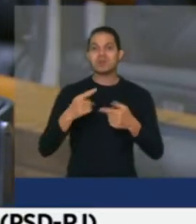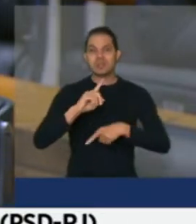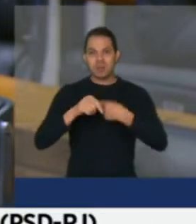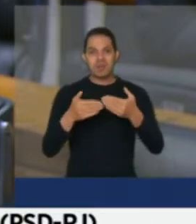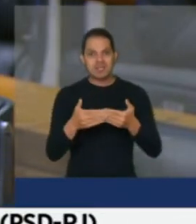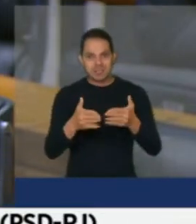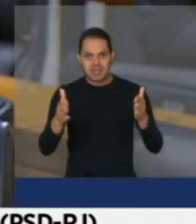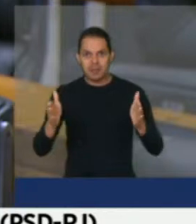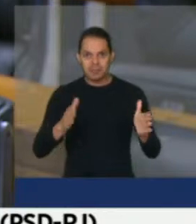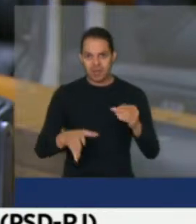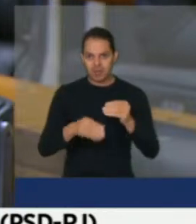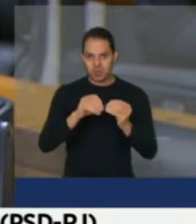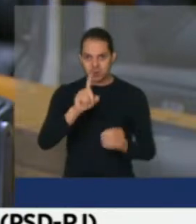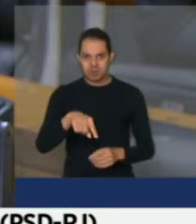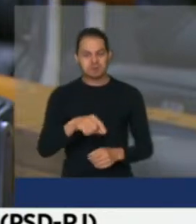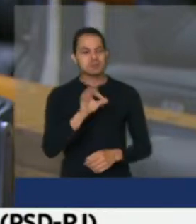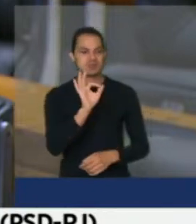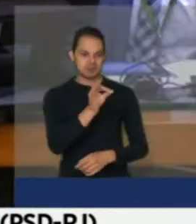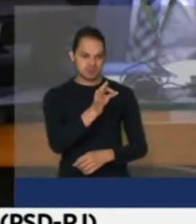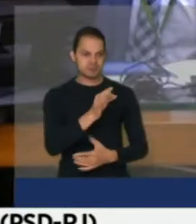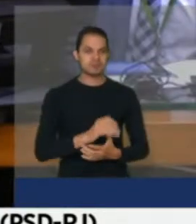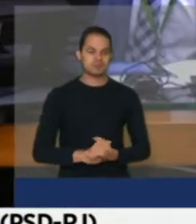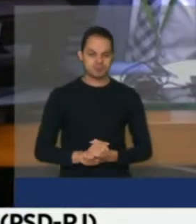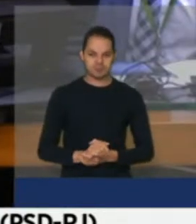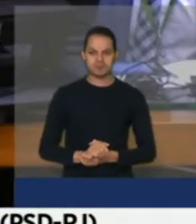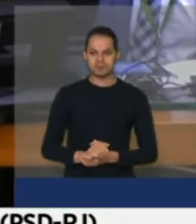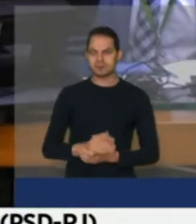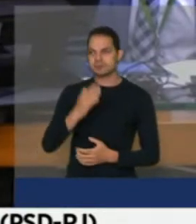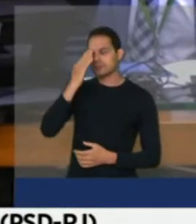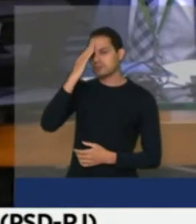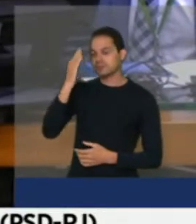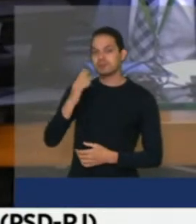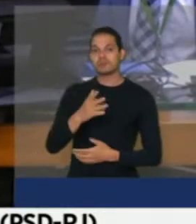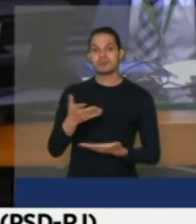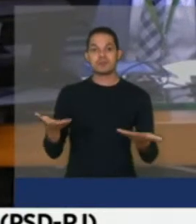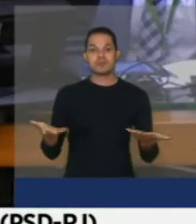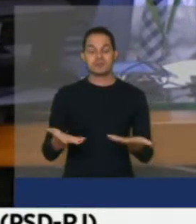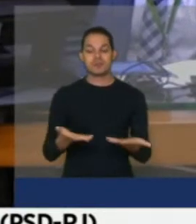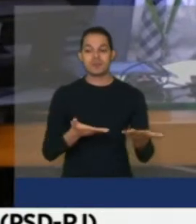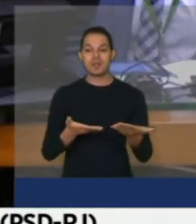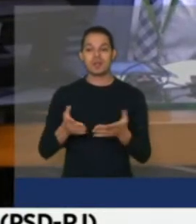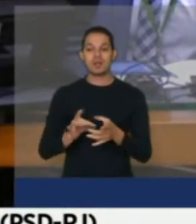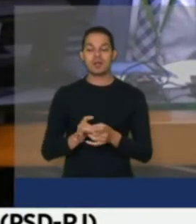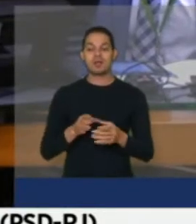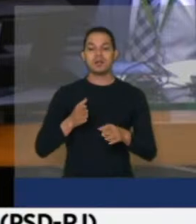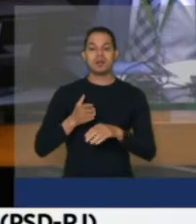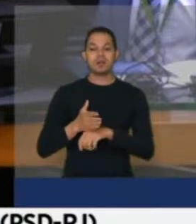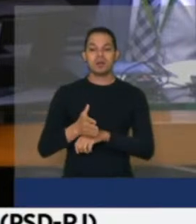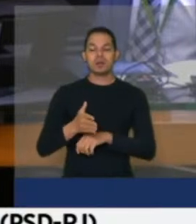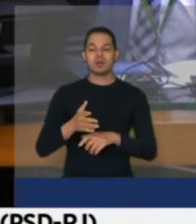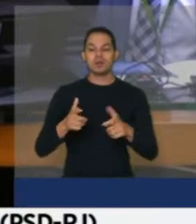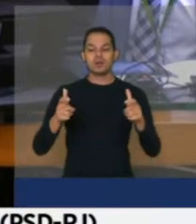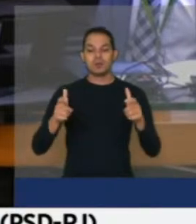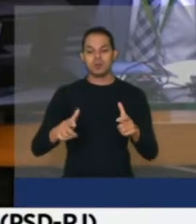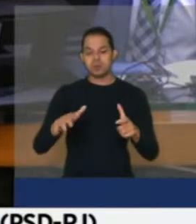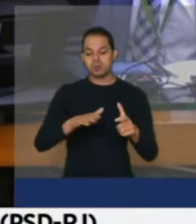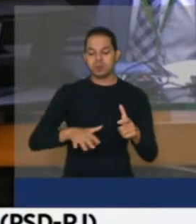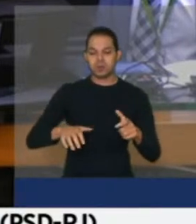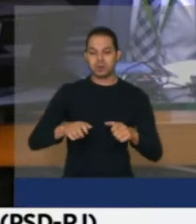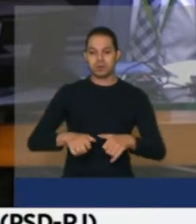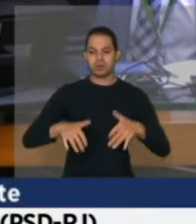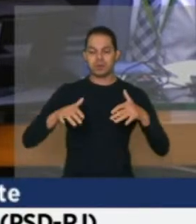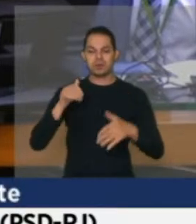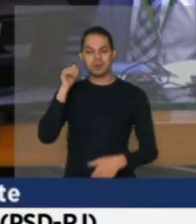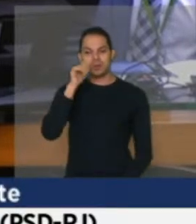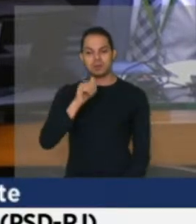para esses emendamentos. Obrigado, exatamente, presidente. Era isso. Essa presidência concede a permissão de acesso às dependências do plenário à senhora Janira